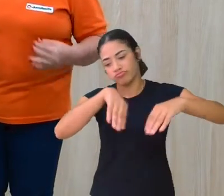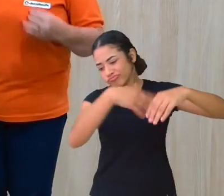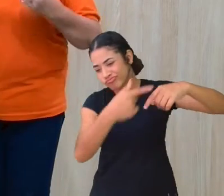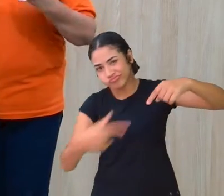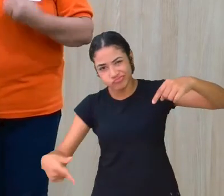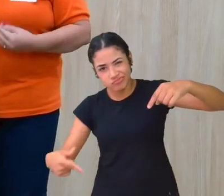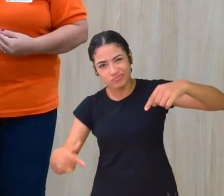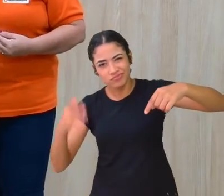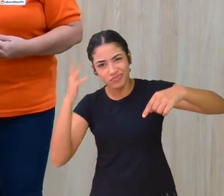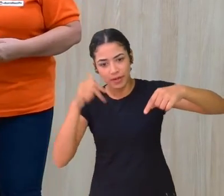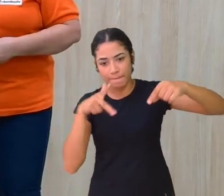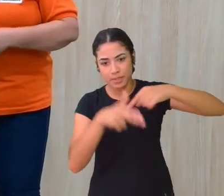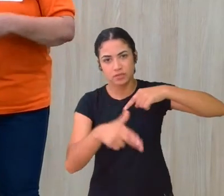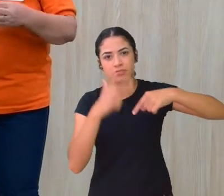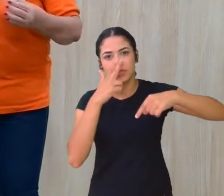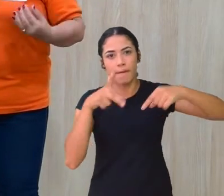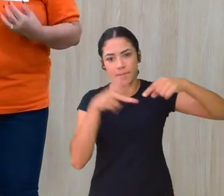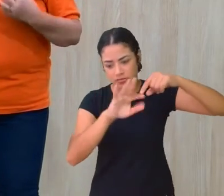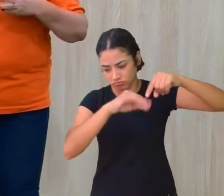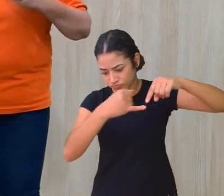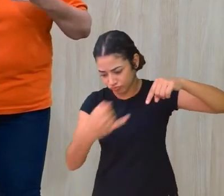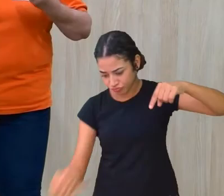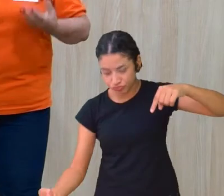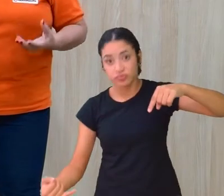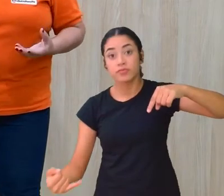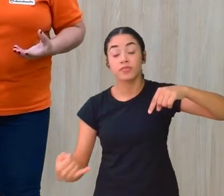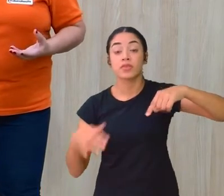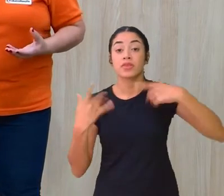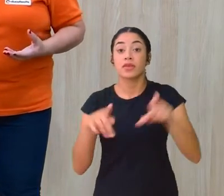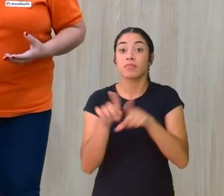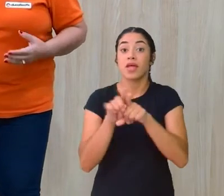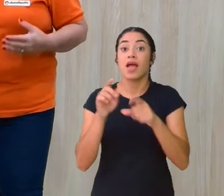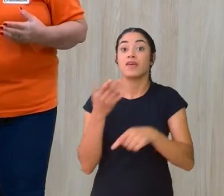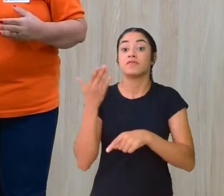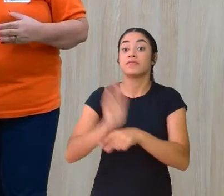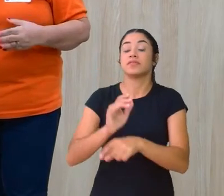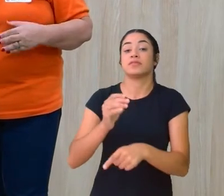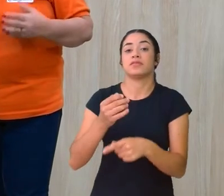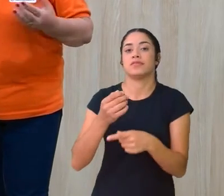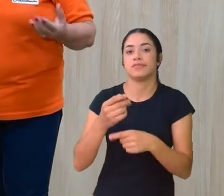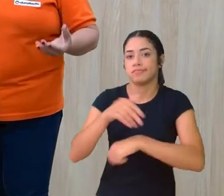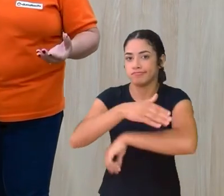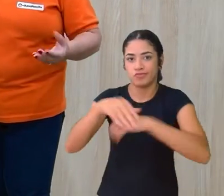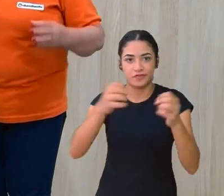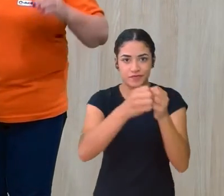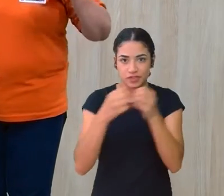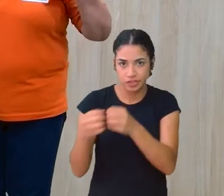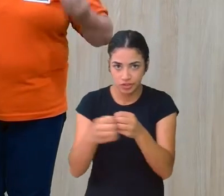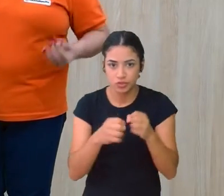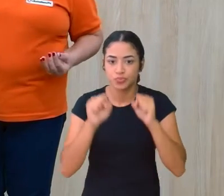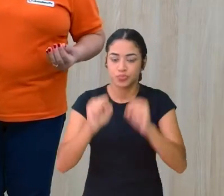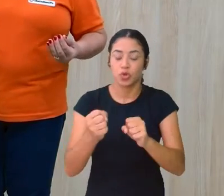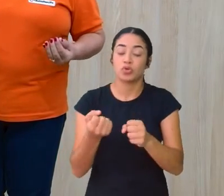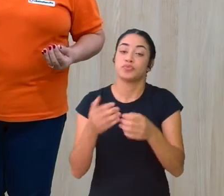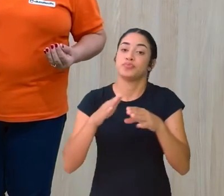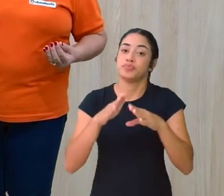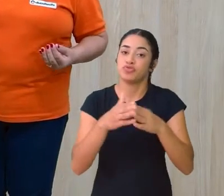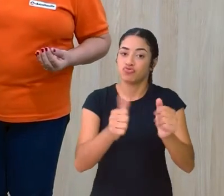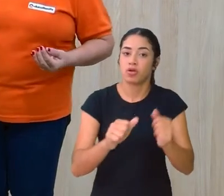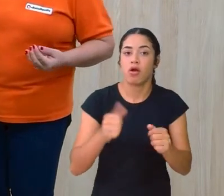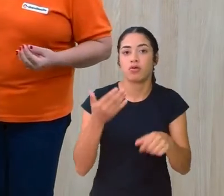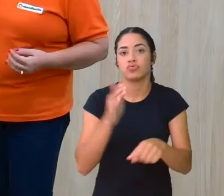passar, avisar, né, aos moradores que possam pedir ajuda à CELP, no caso aqui, e resolver